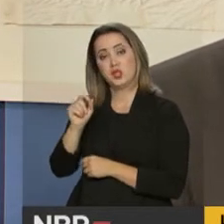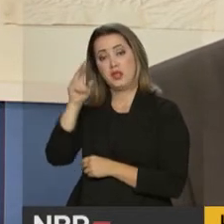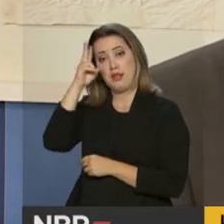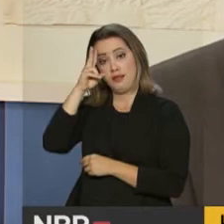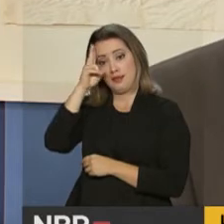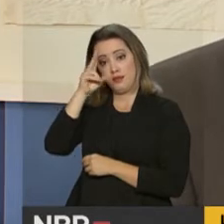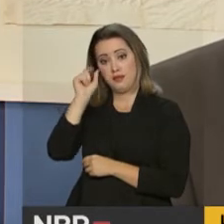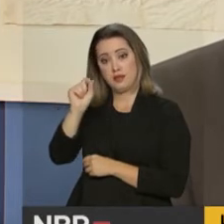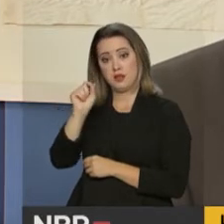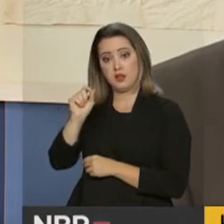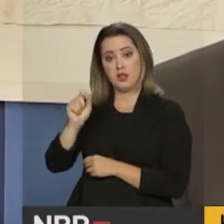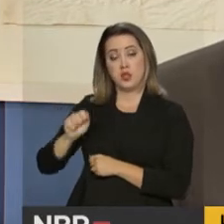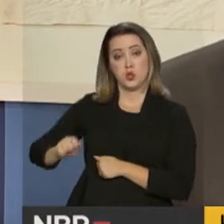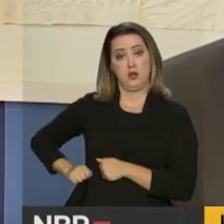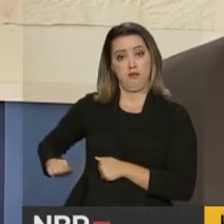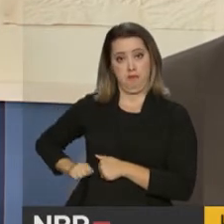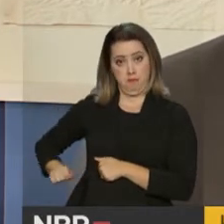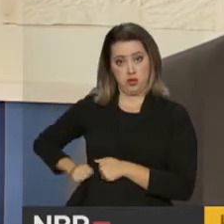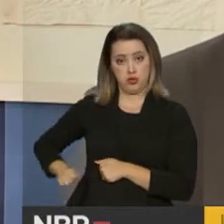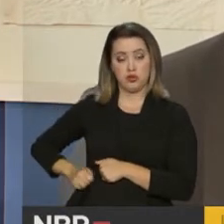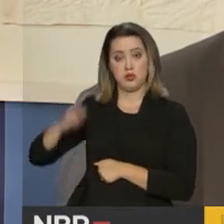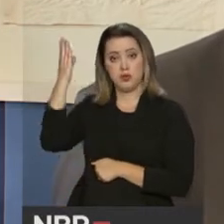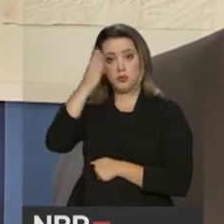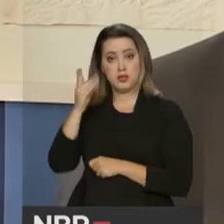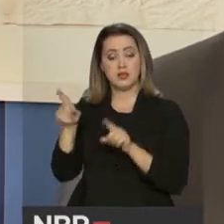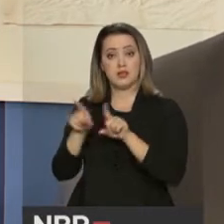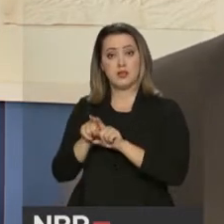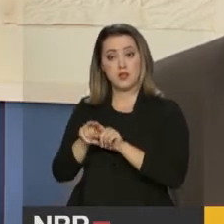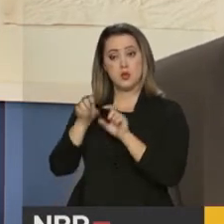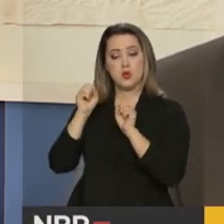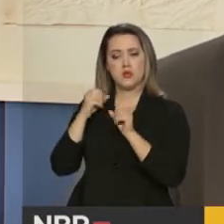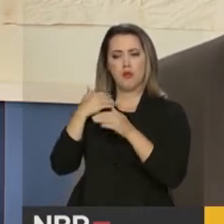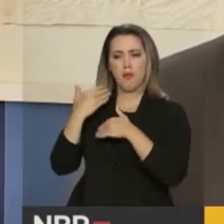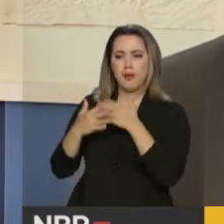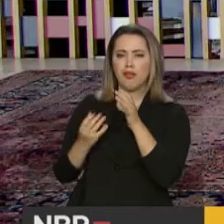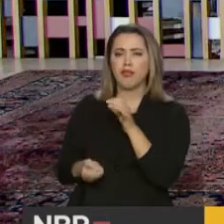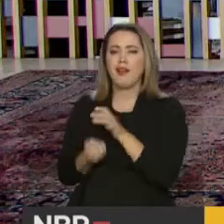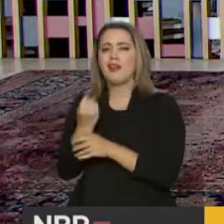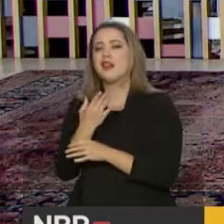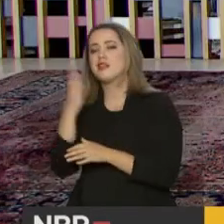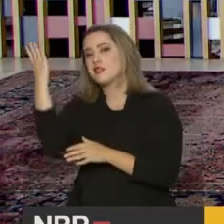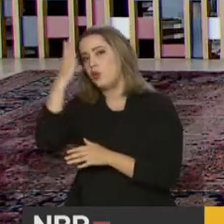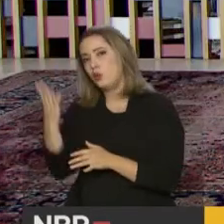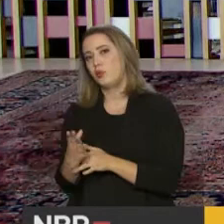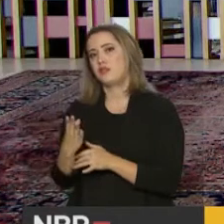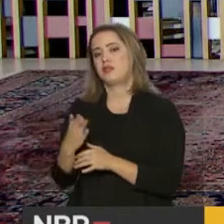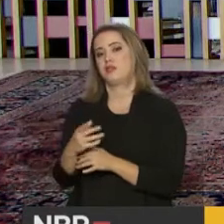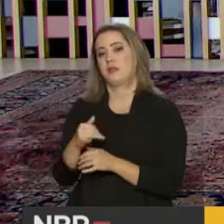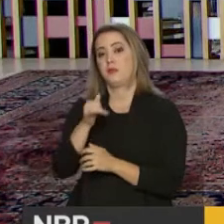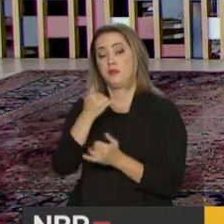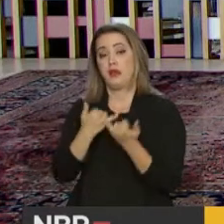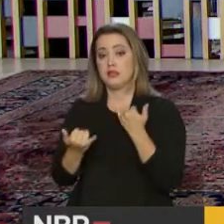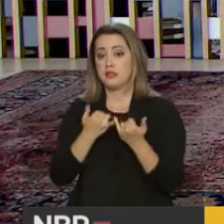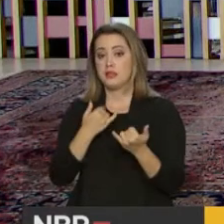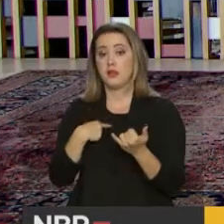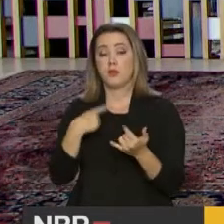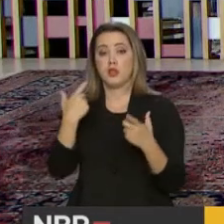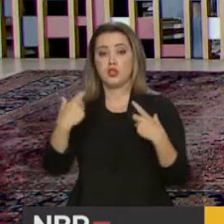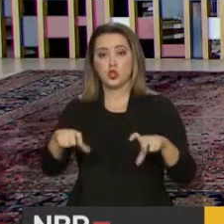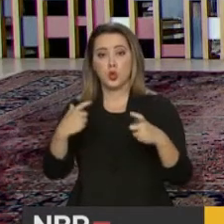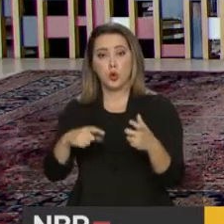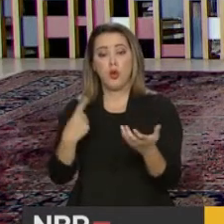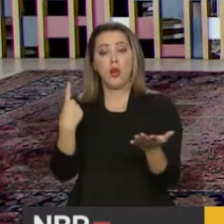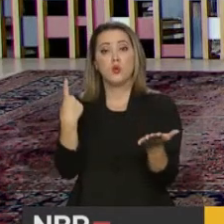da história diplomática brasileira e à história da formação do Brasil. Por exemplo, a gente tem a Sala dos Tratados, é uma